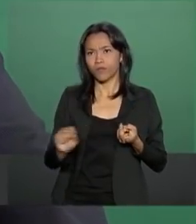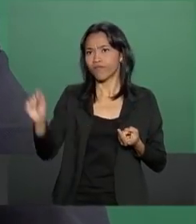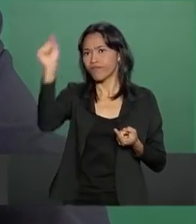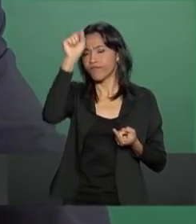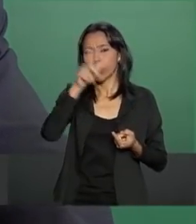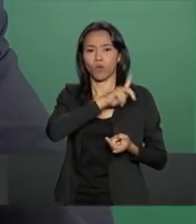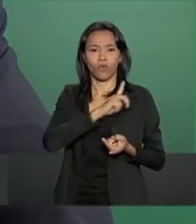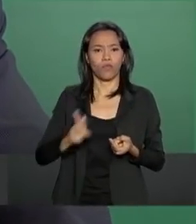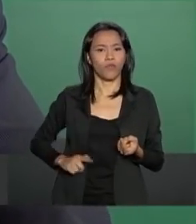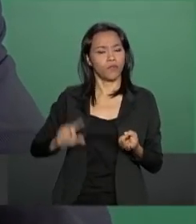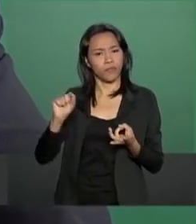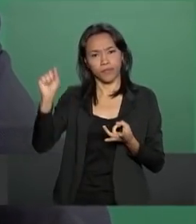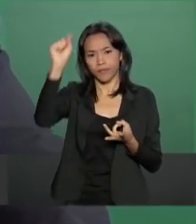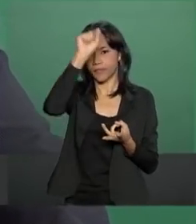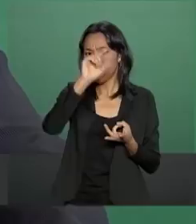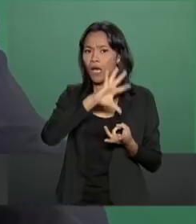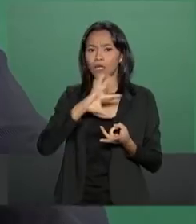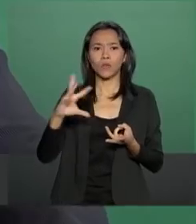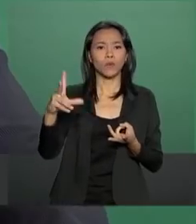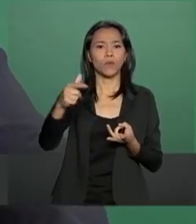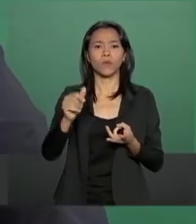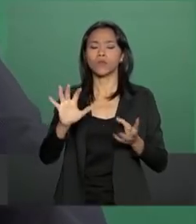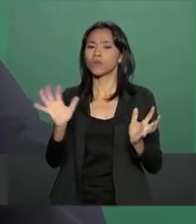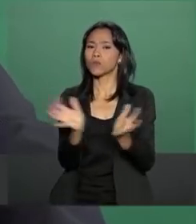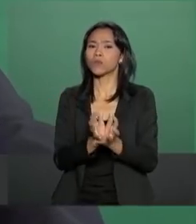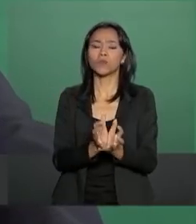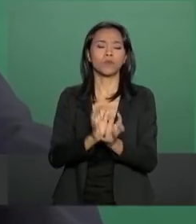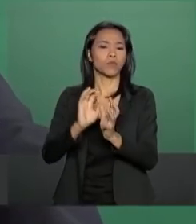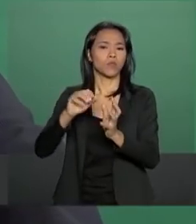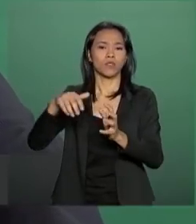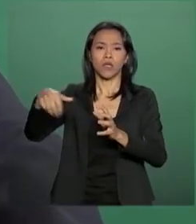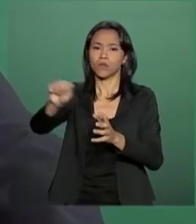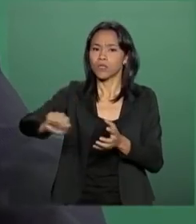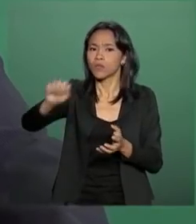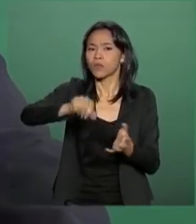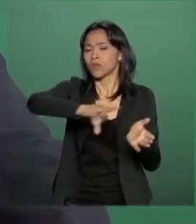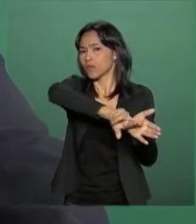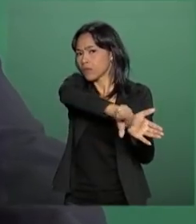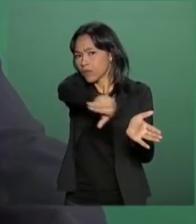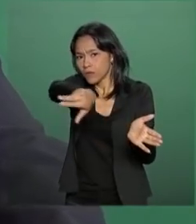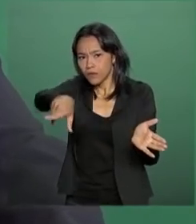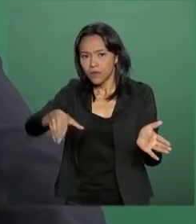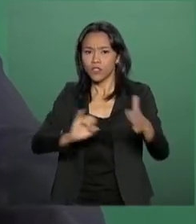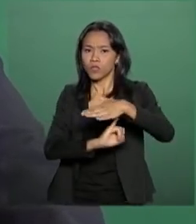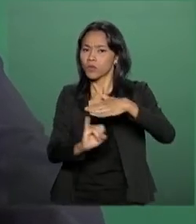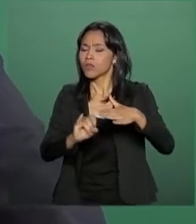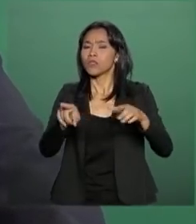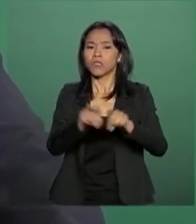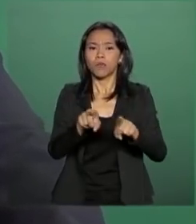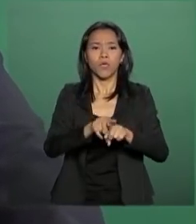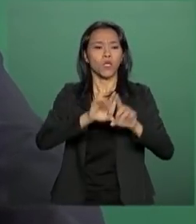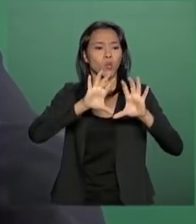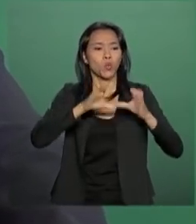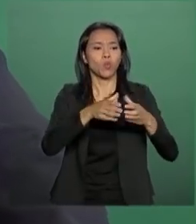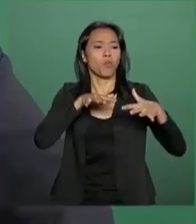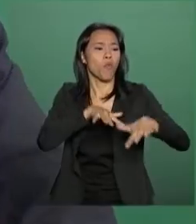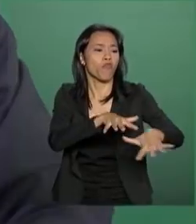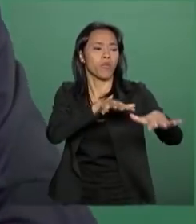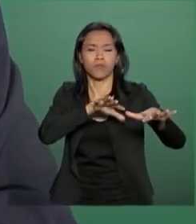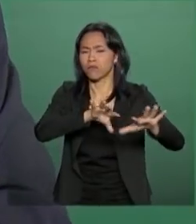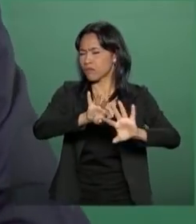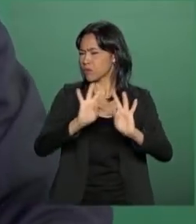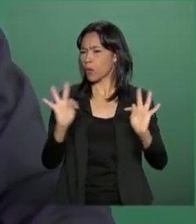a todas as instituições, a todos os movimentos sociais, a todos os organismos, independente de qualquer